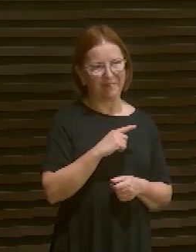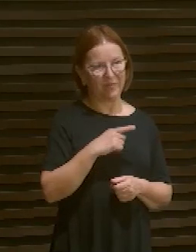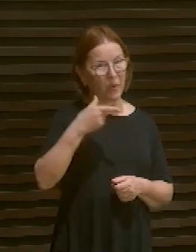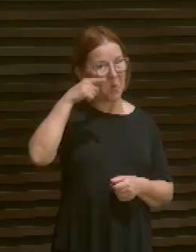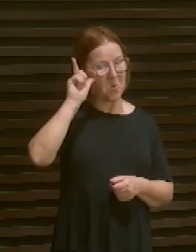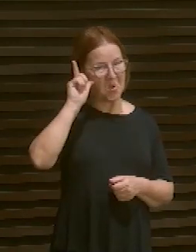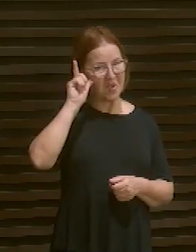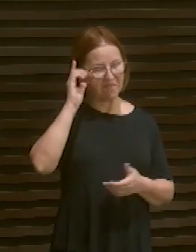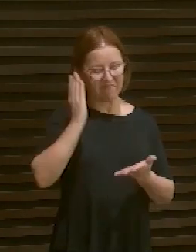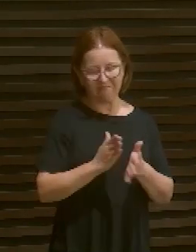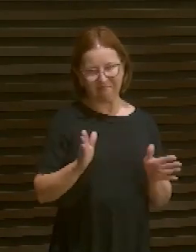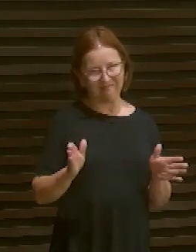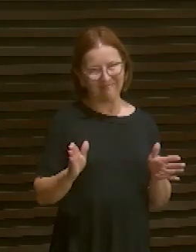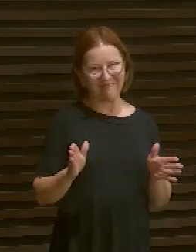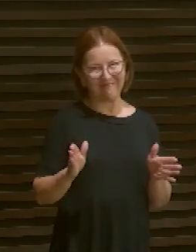Ontem passou.